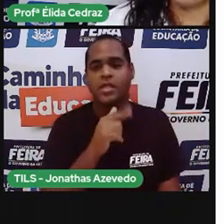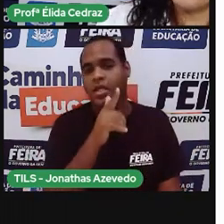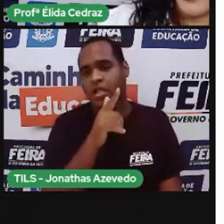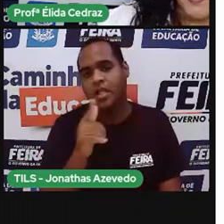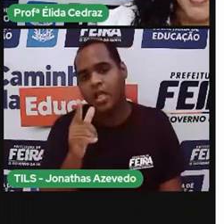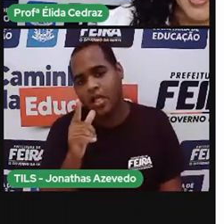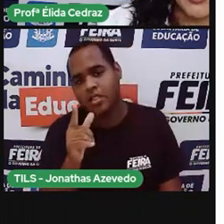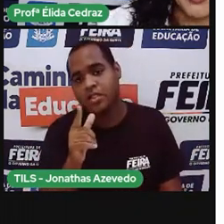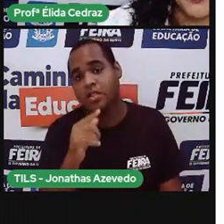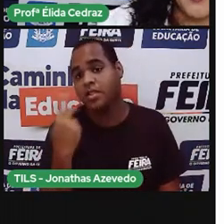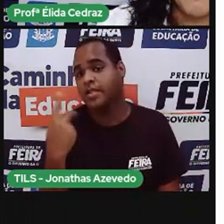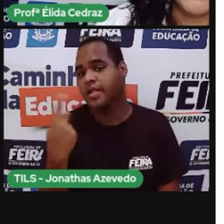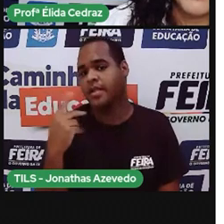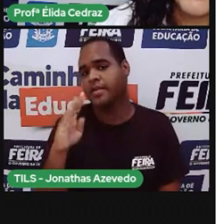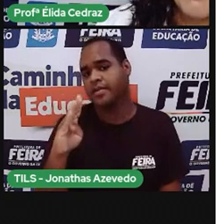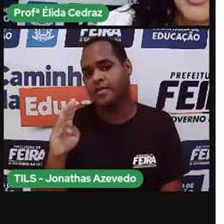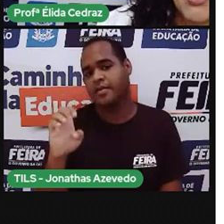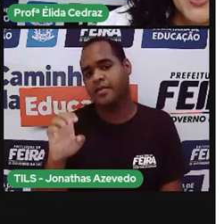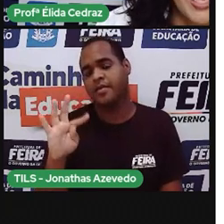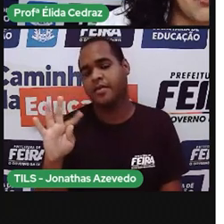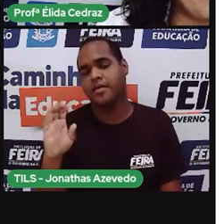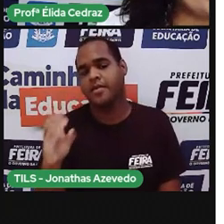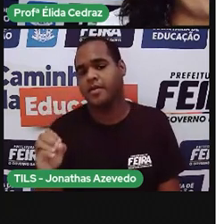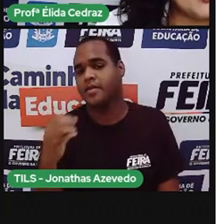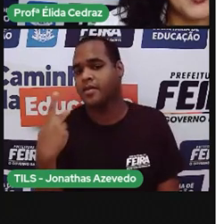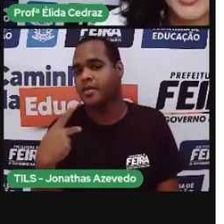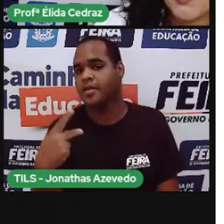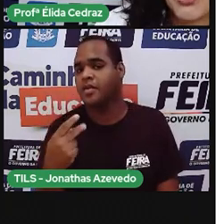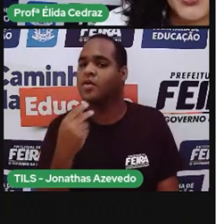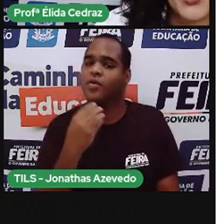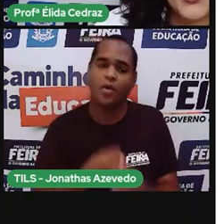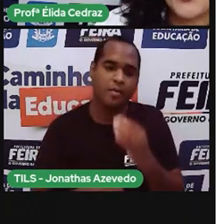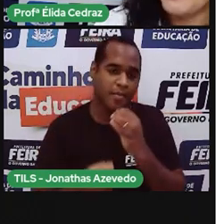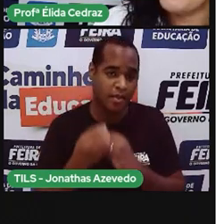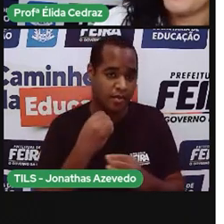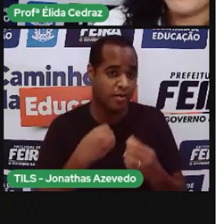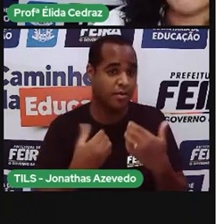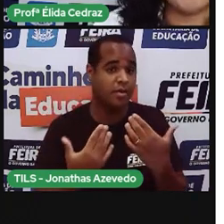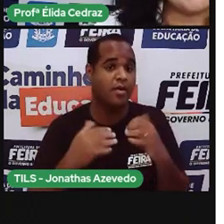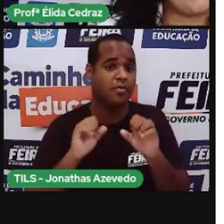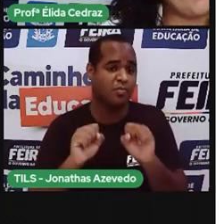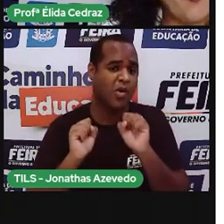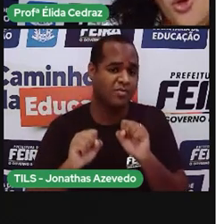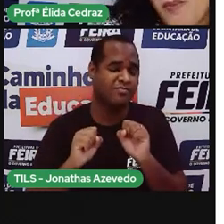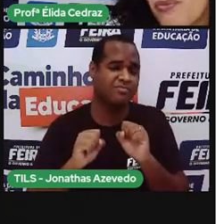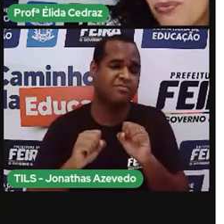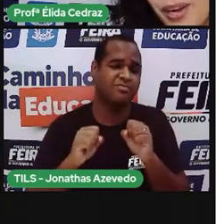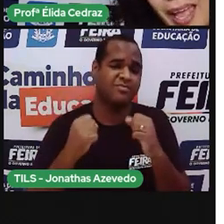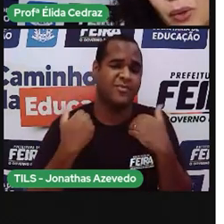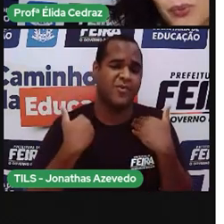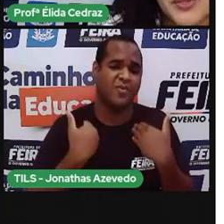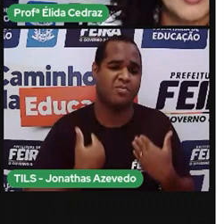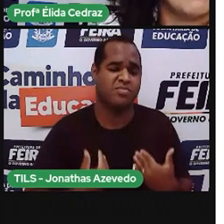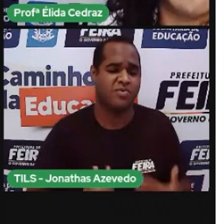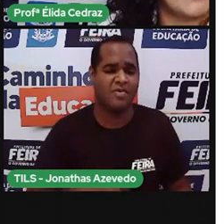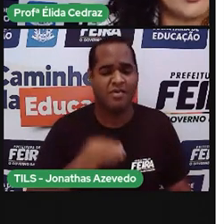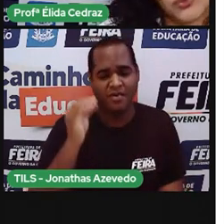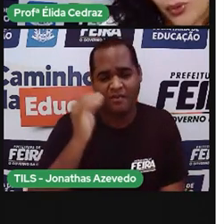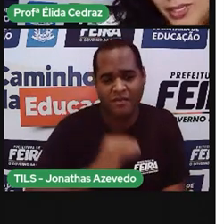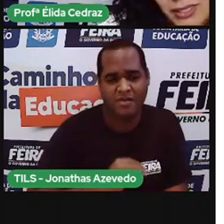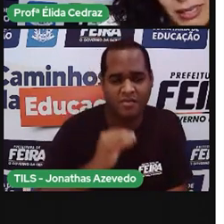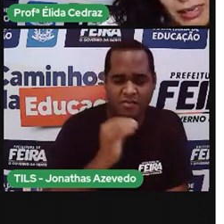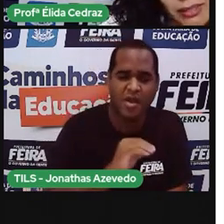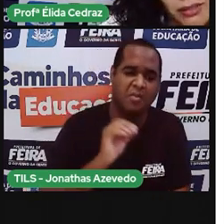lanches para Beto. Porque se Beto ficar comendo isso o tempo todo, ele vai ficar com o corpo fraco e ele